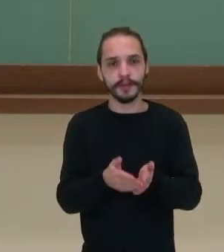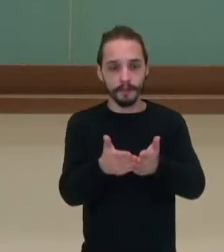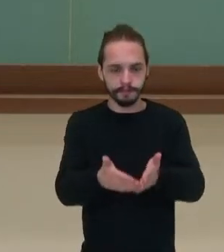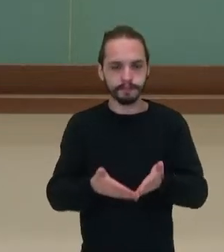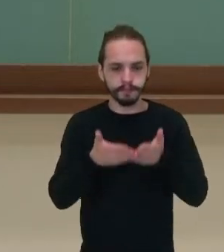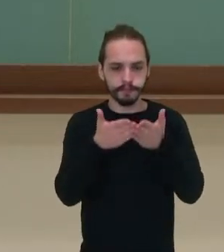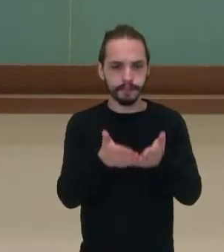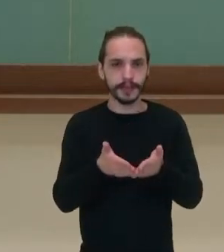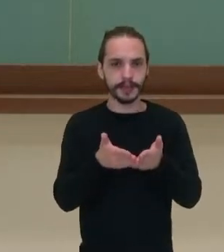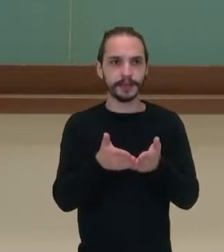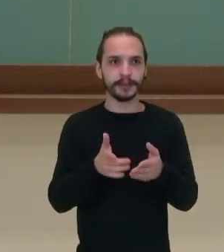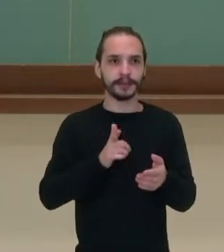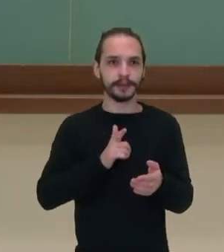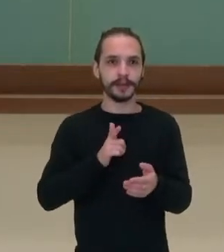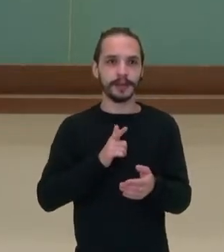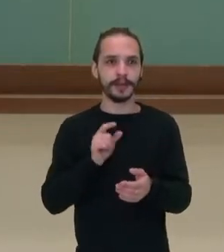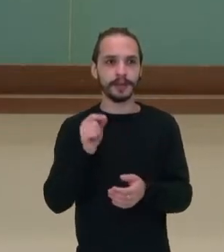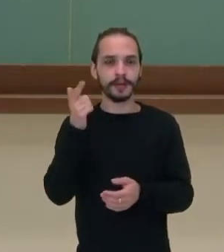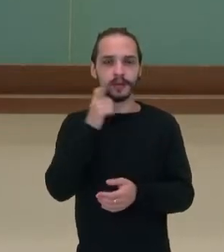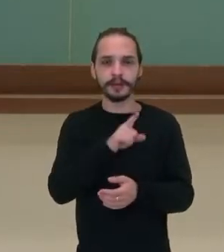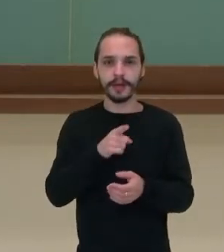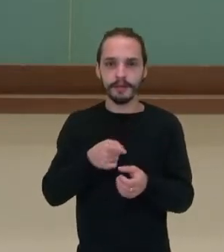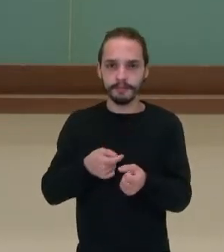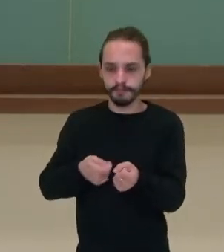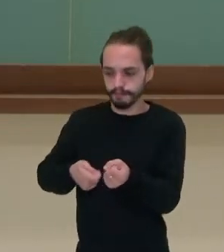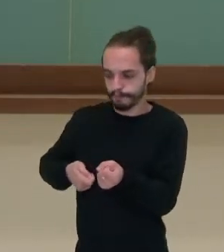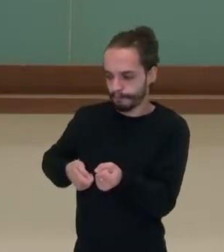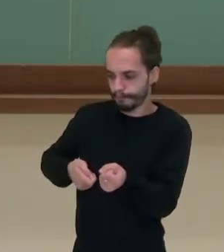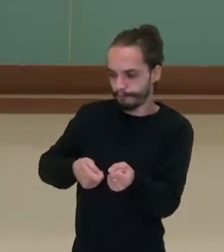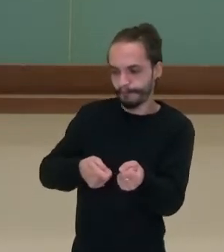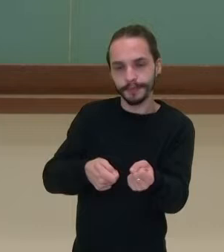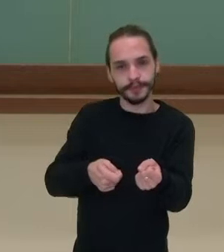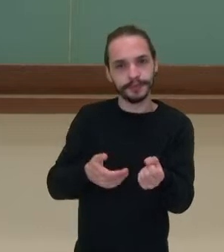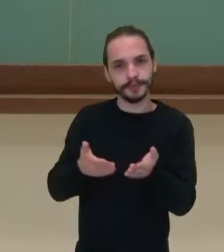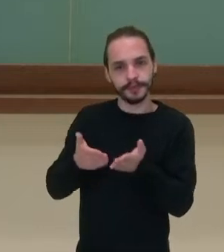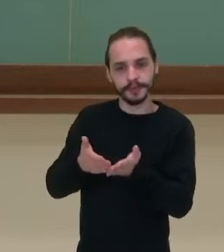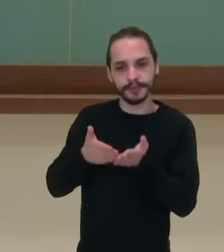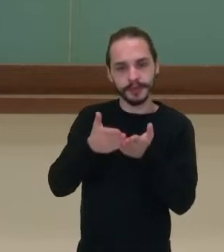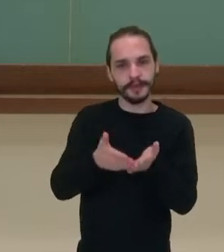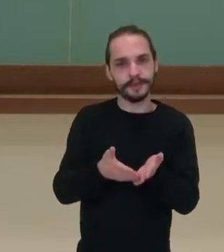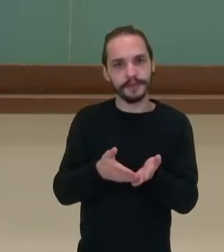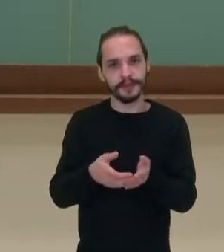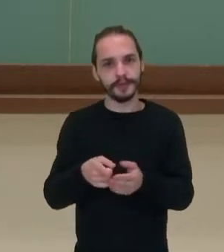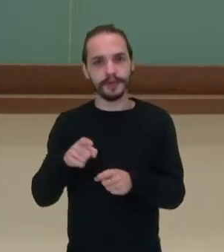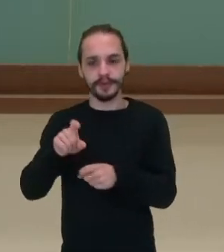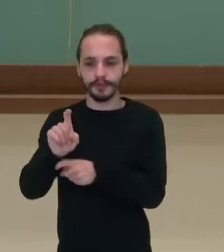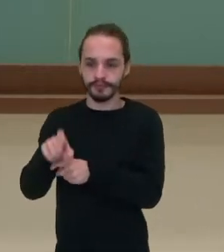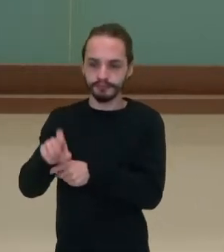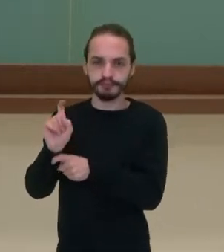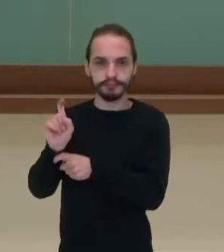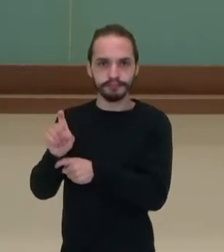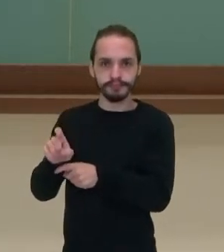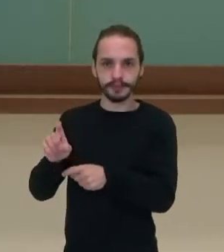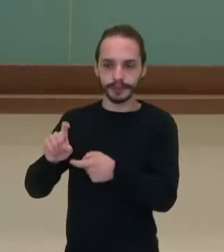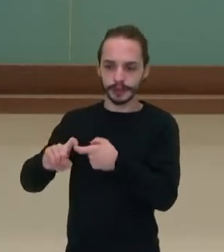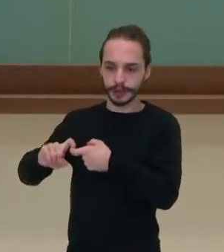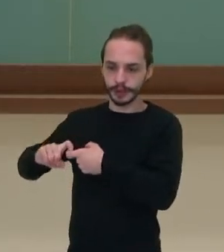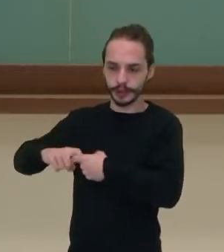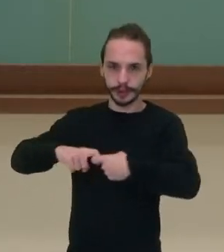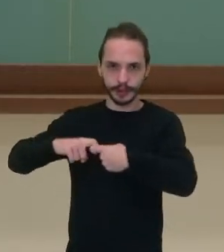barcos, né, que fazem, por exemplo, a movimentação de grandes navios contra um guincho. Né, o barco